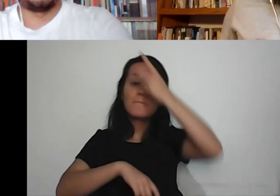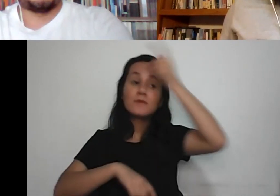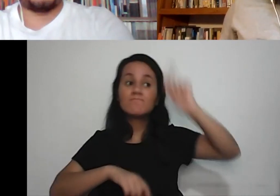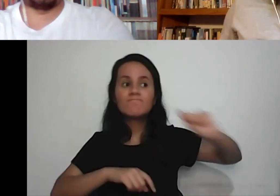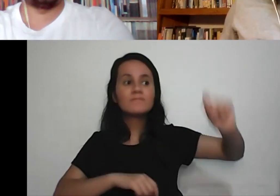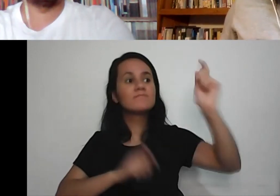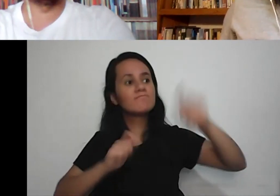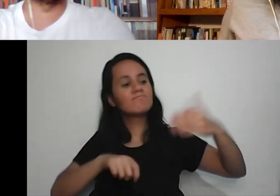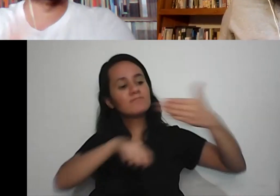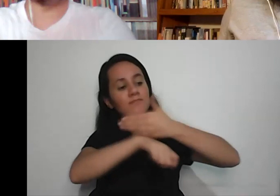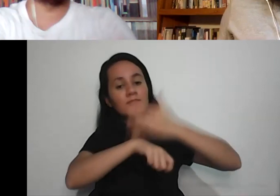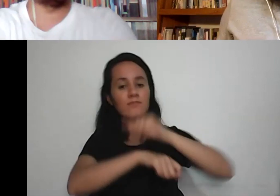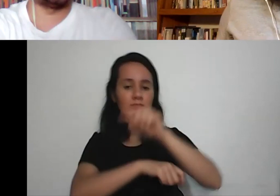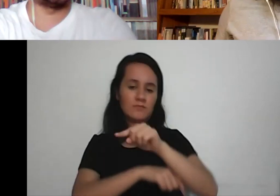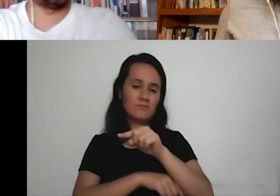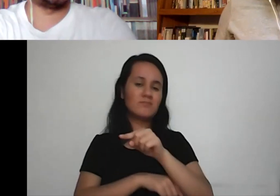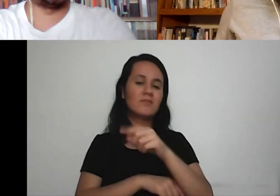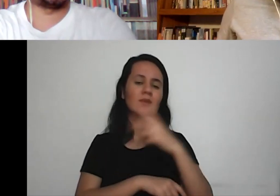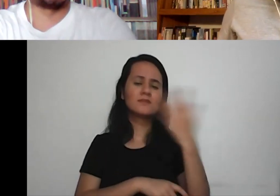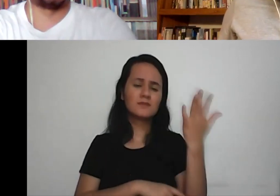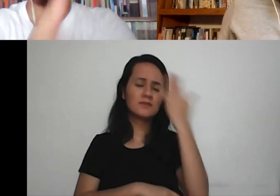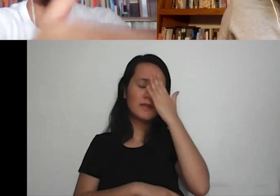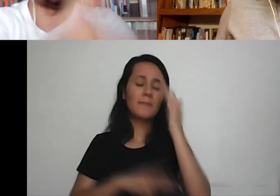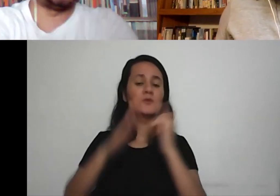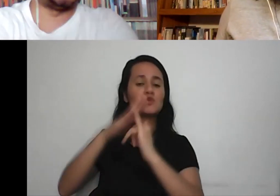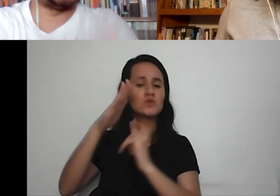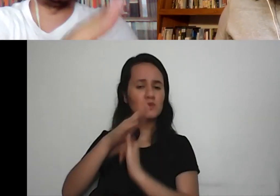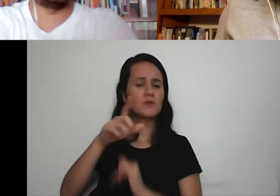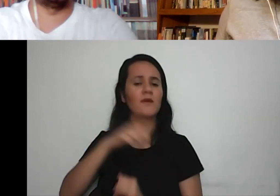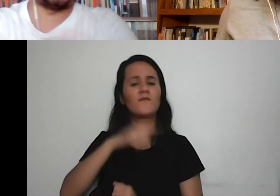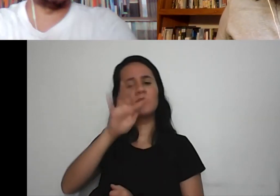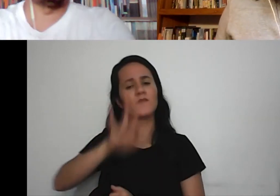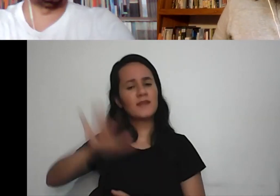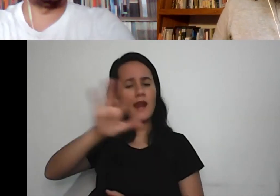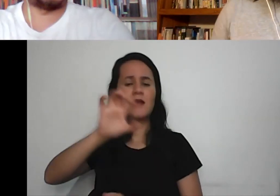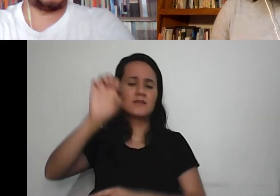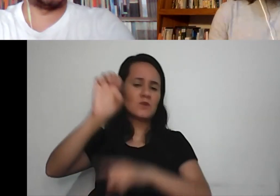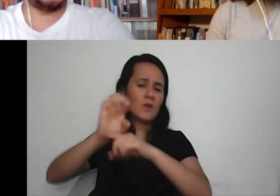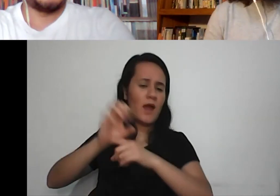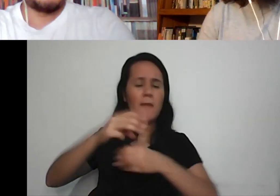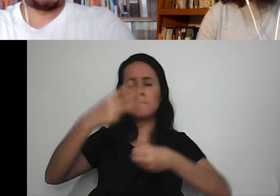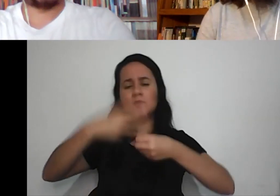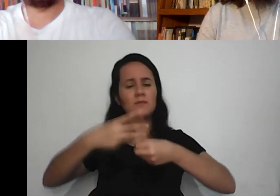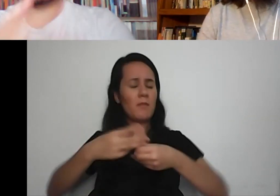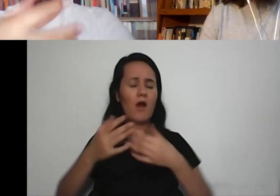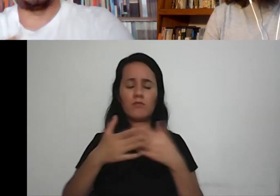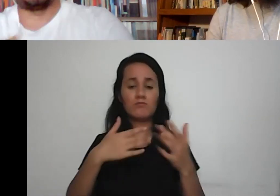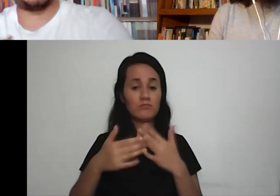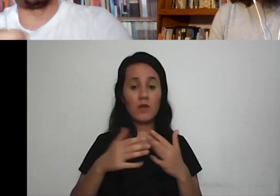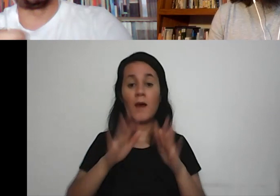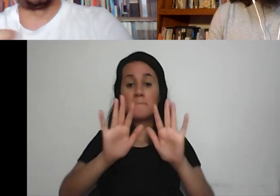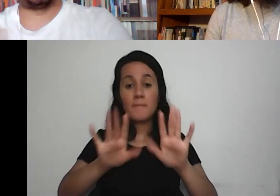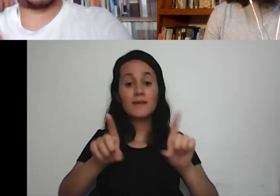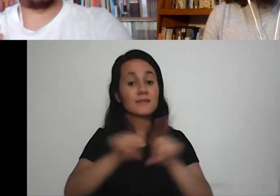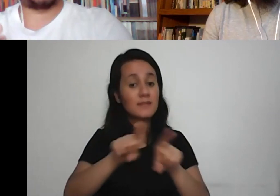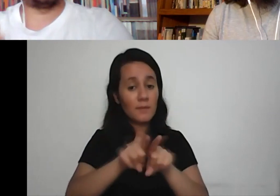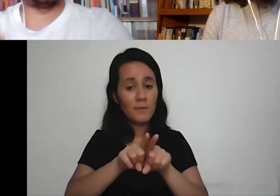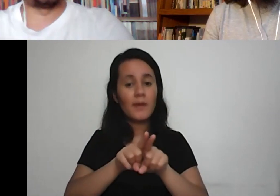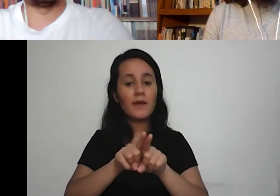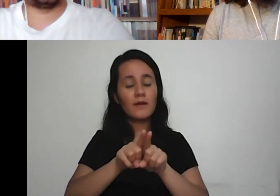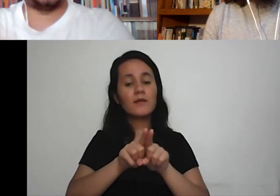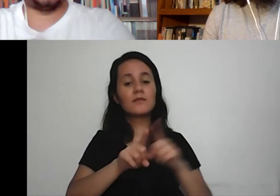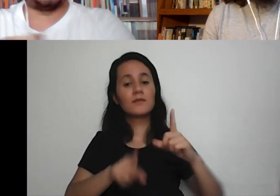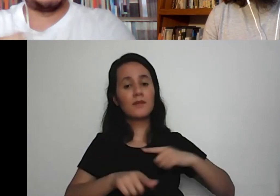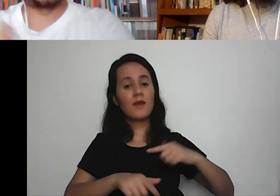ele. Obviamente, isso passa pelas instituições, sejam federais, estaduais, municipais, né? Mas passa também por um trabalho